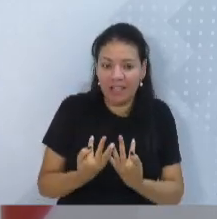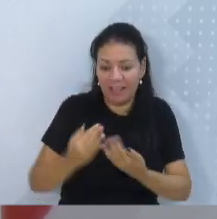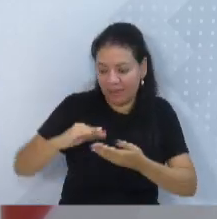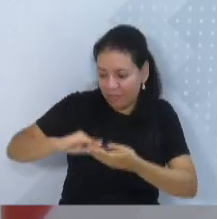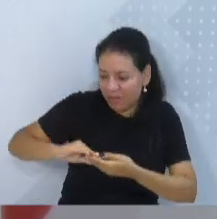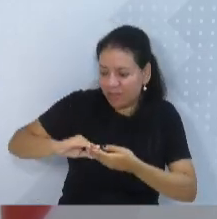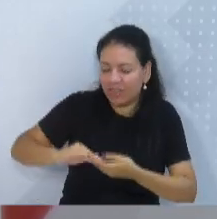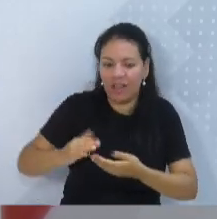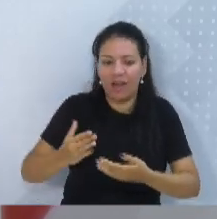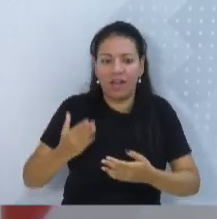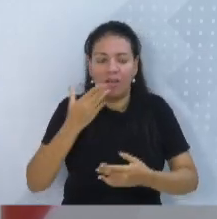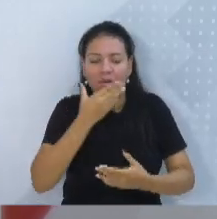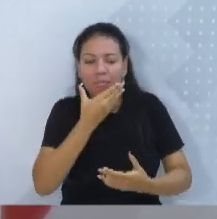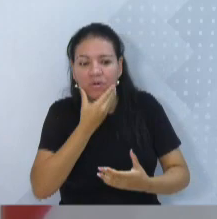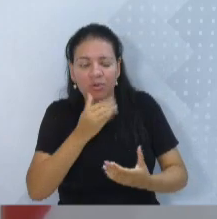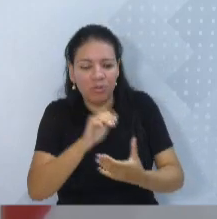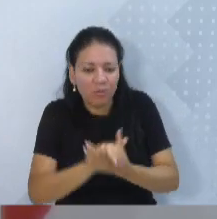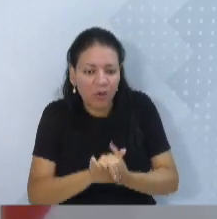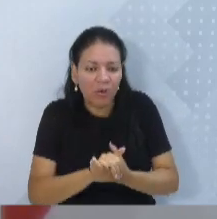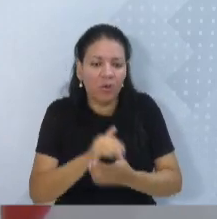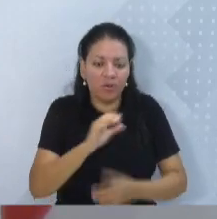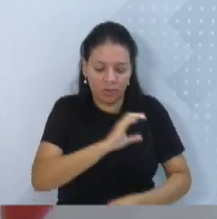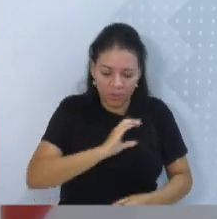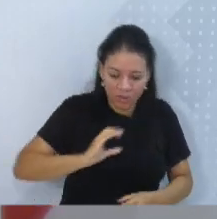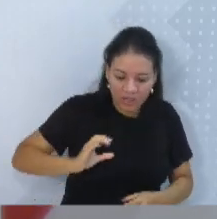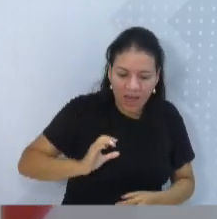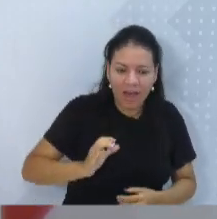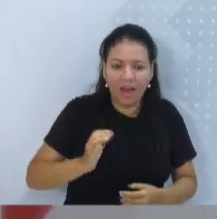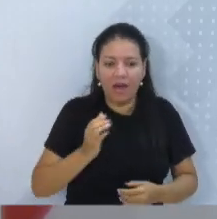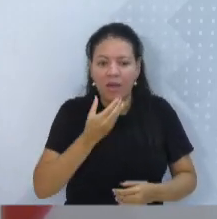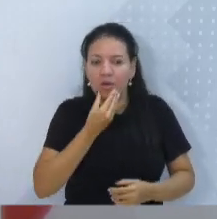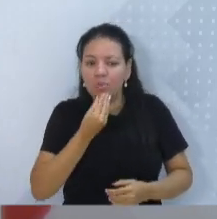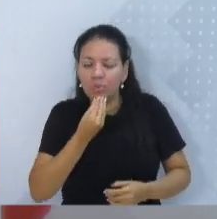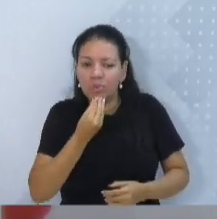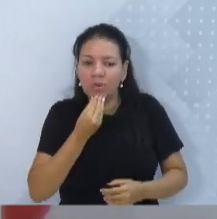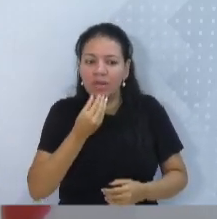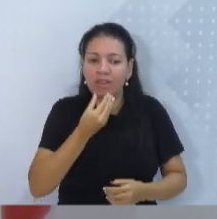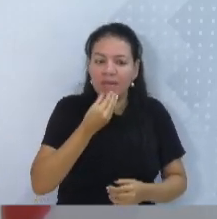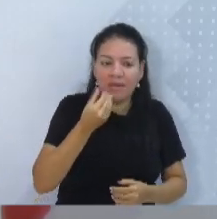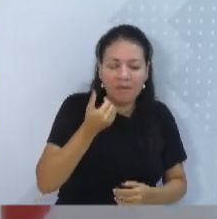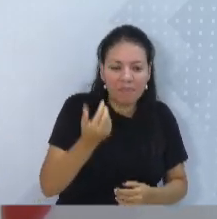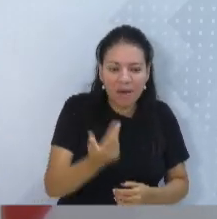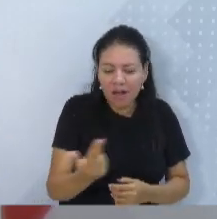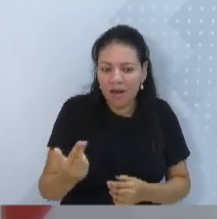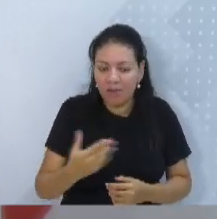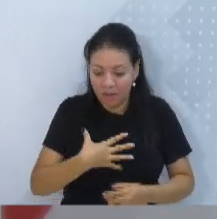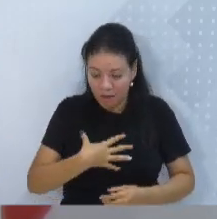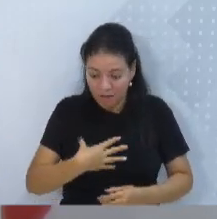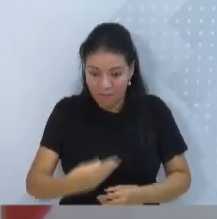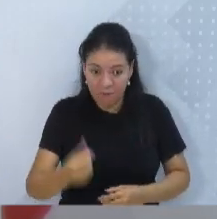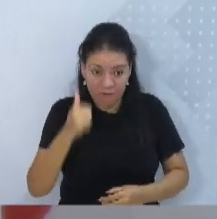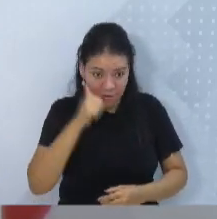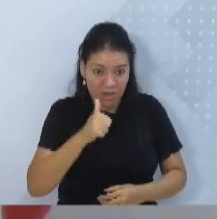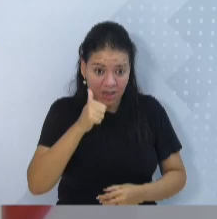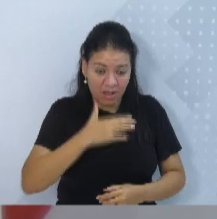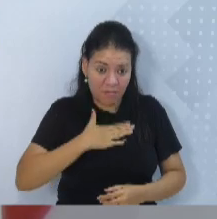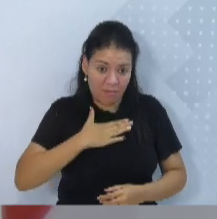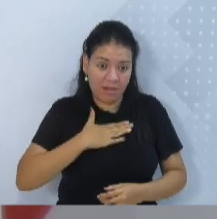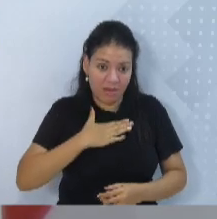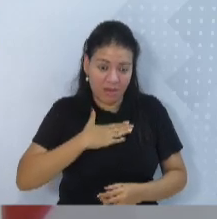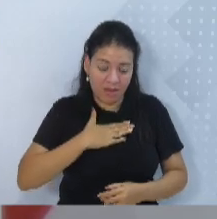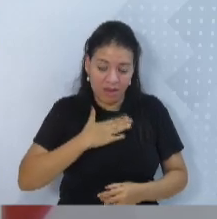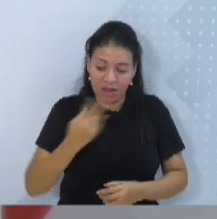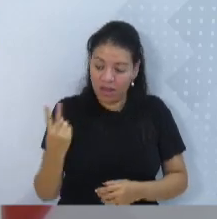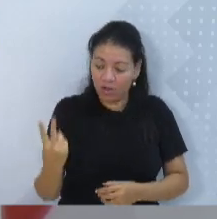é mil minha cunhada meu irmão as minhas duas filhas que eu sempre costumo dizer que são os são as duas os motivos né